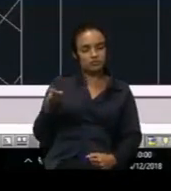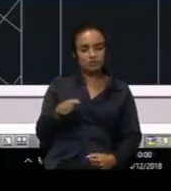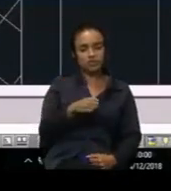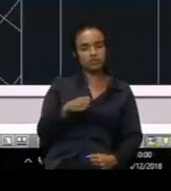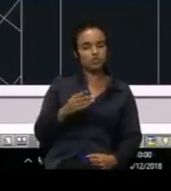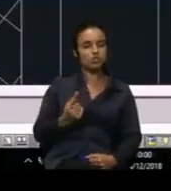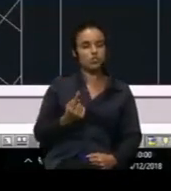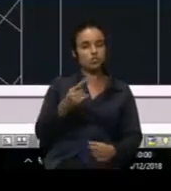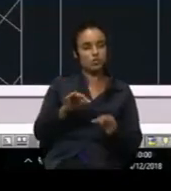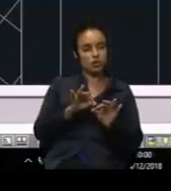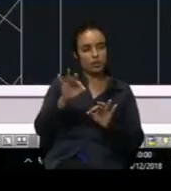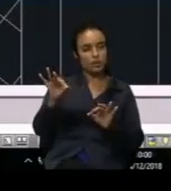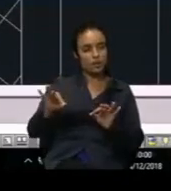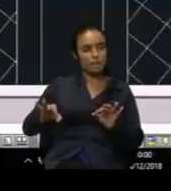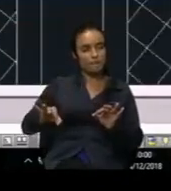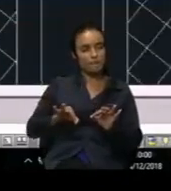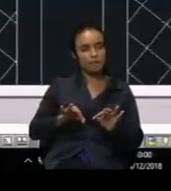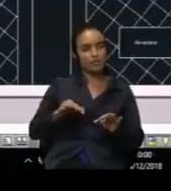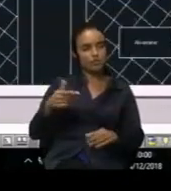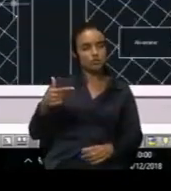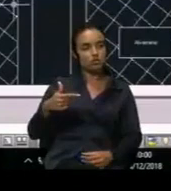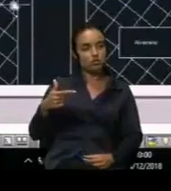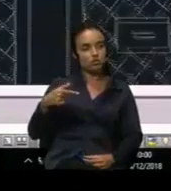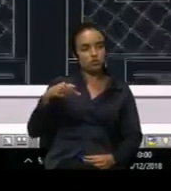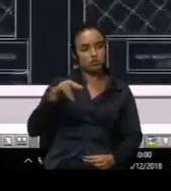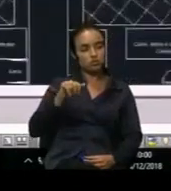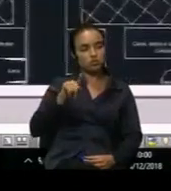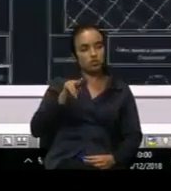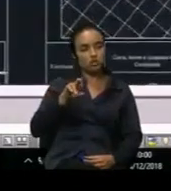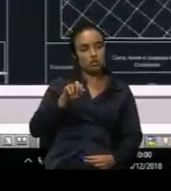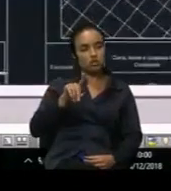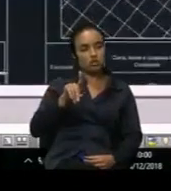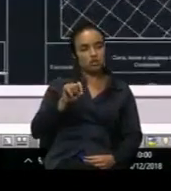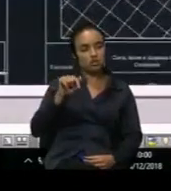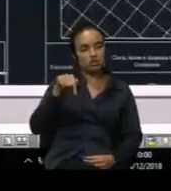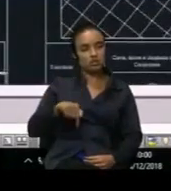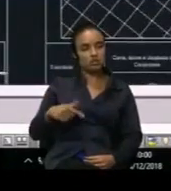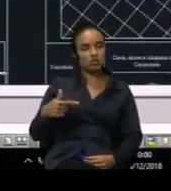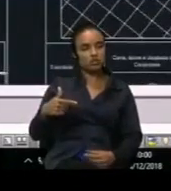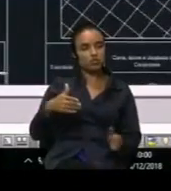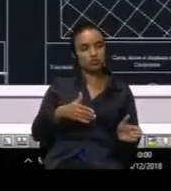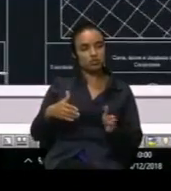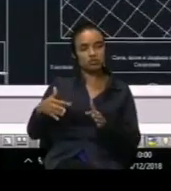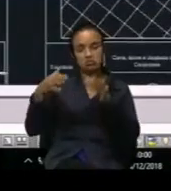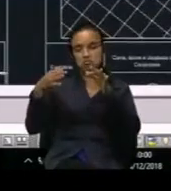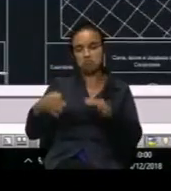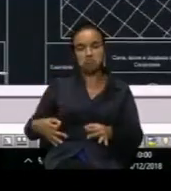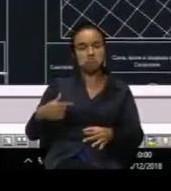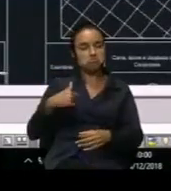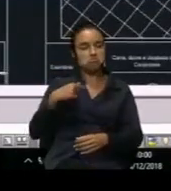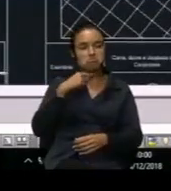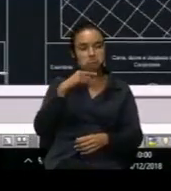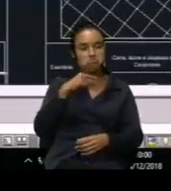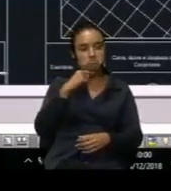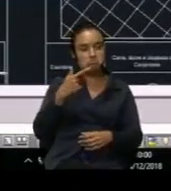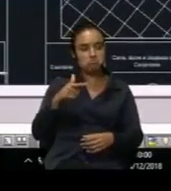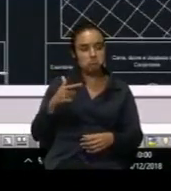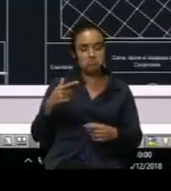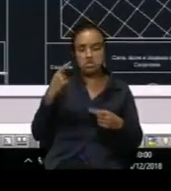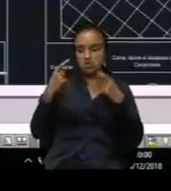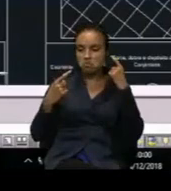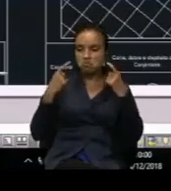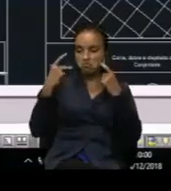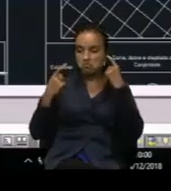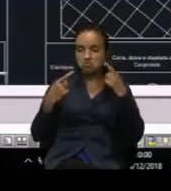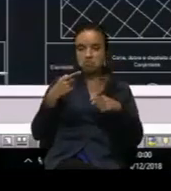quadrado e a área de circulação para o trabalhador. Certo? Não tem com que se preocupar,